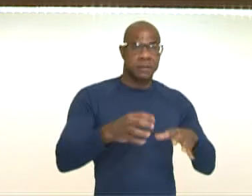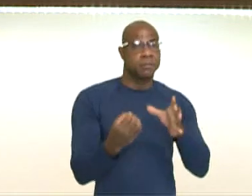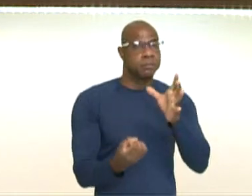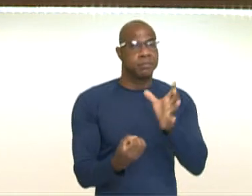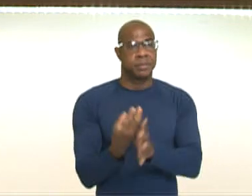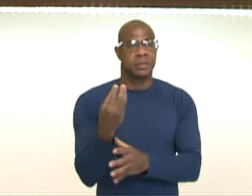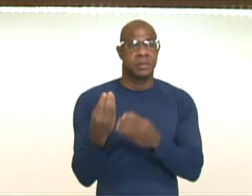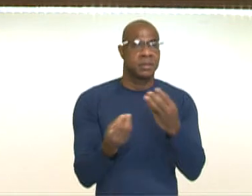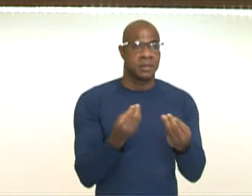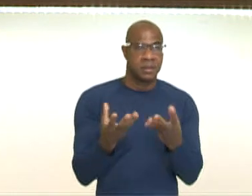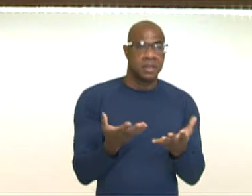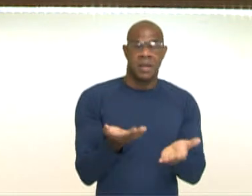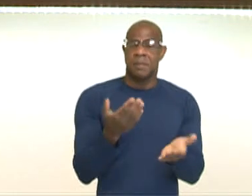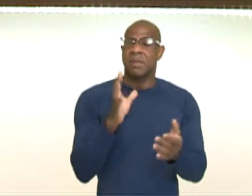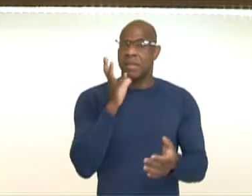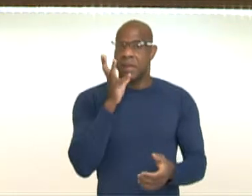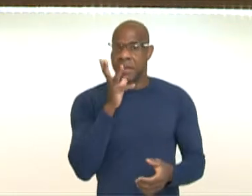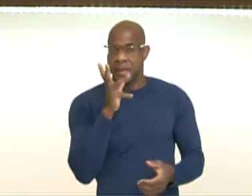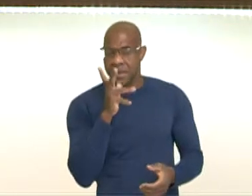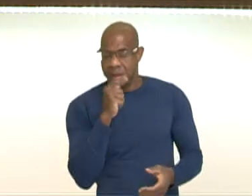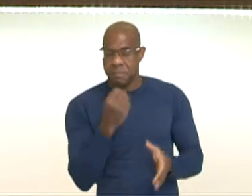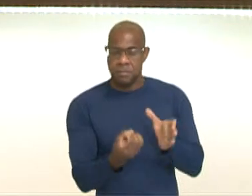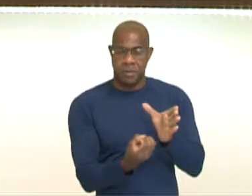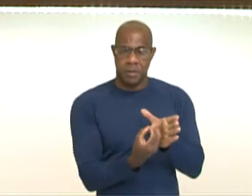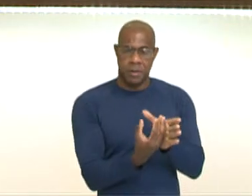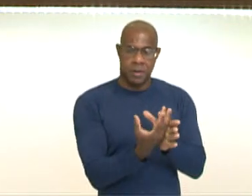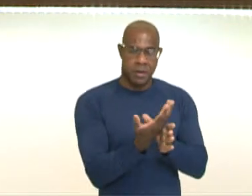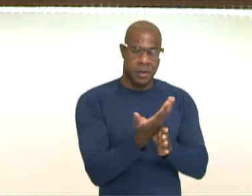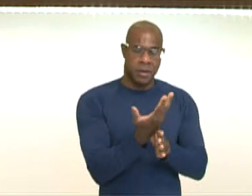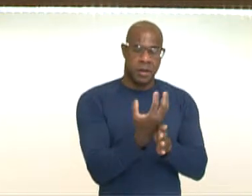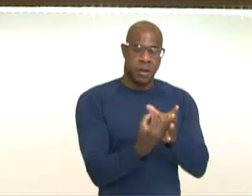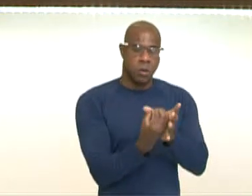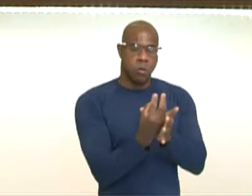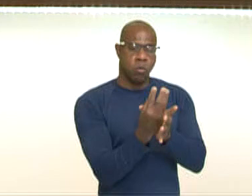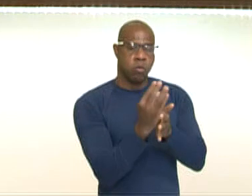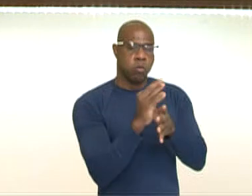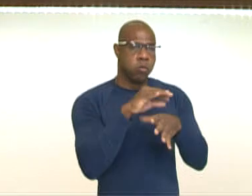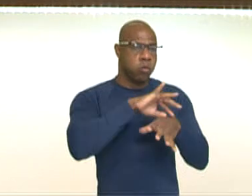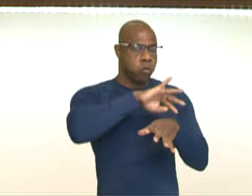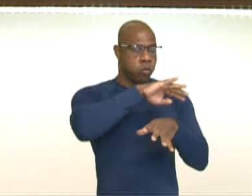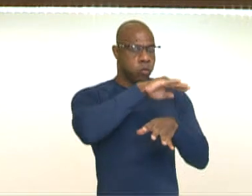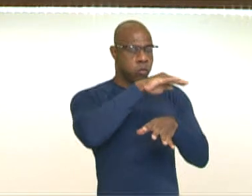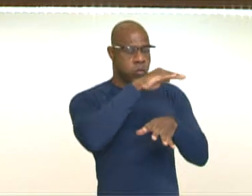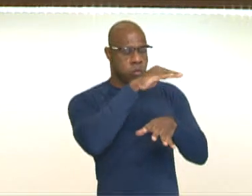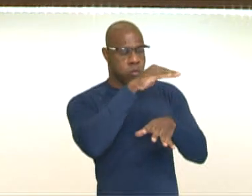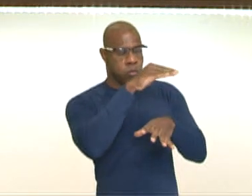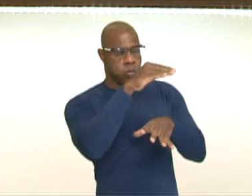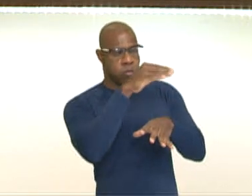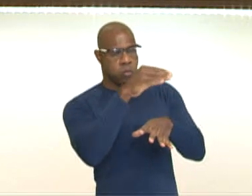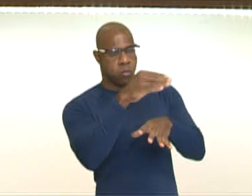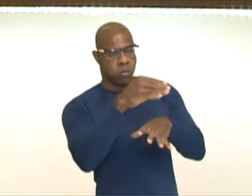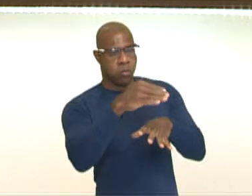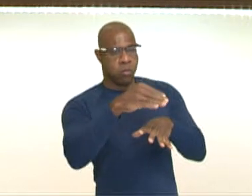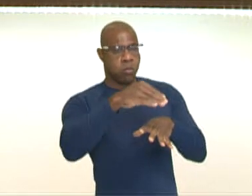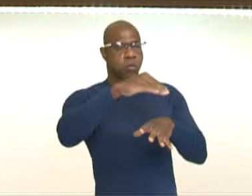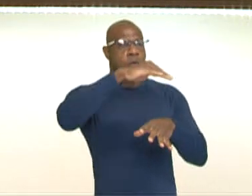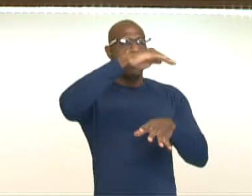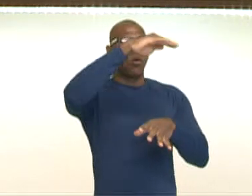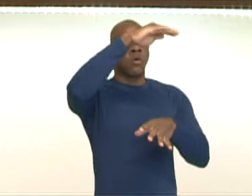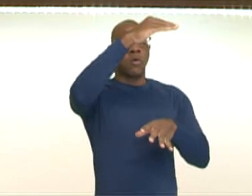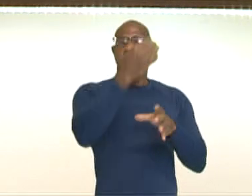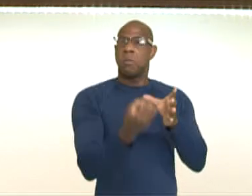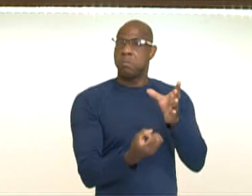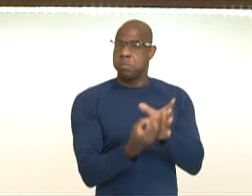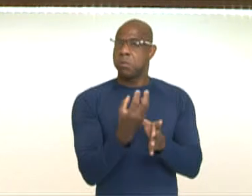de maneira mais lenta, elas podem surgir de maneira a um determinado ponto parar de se